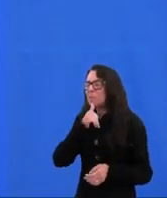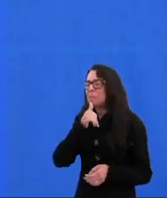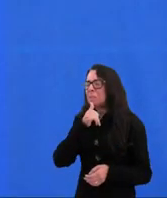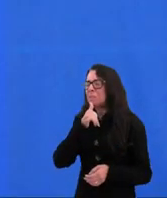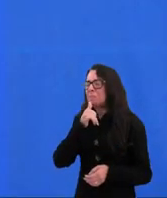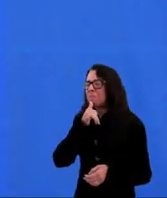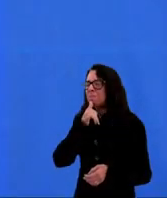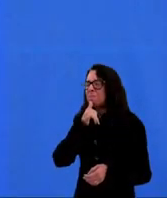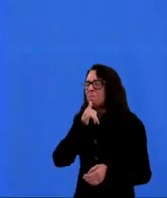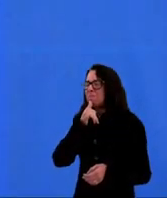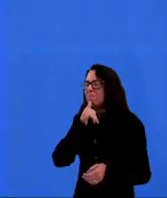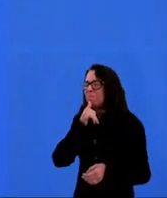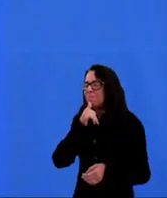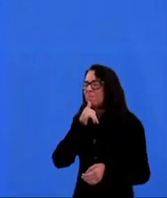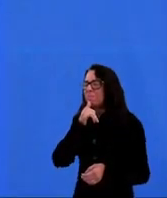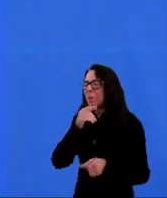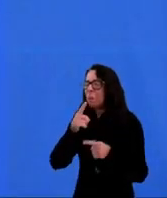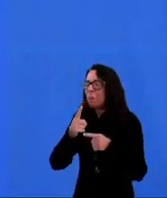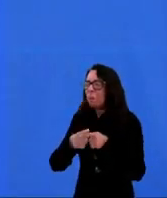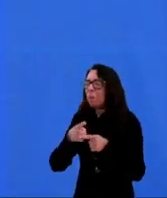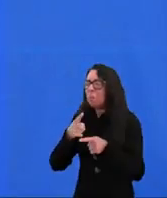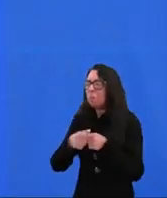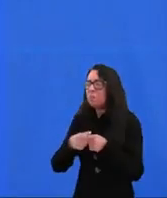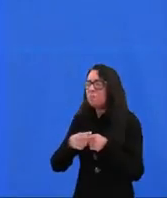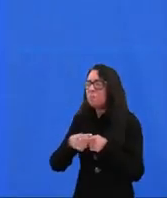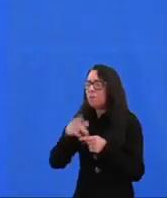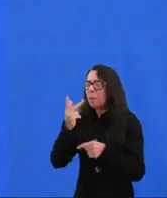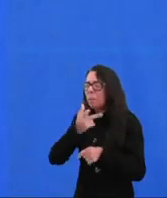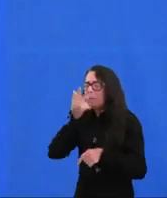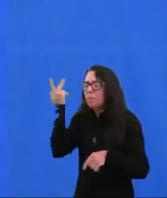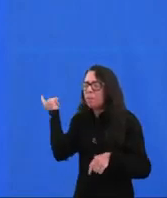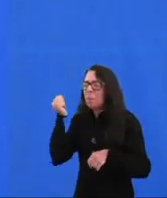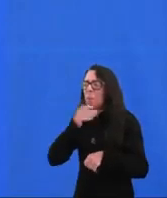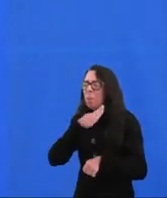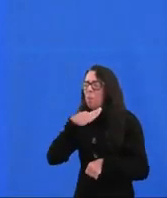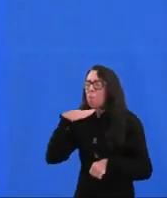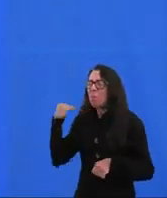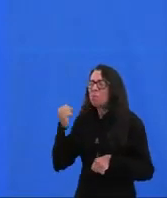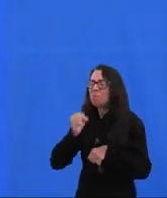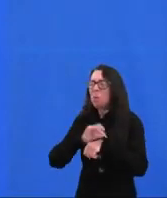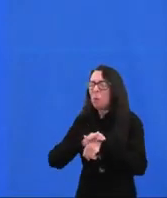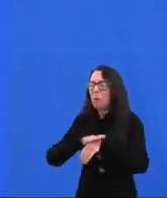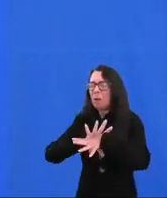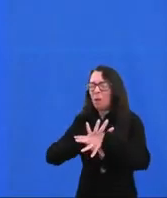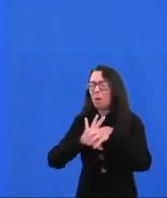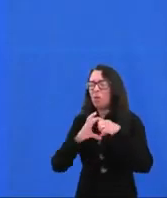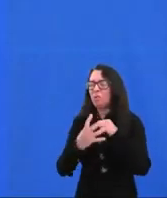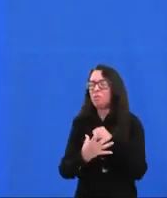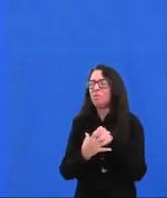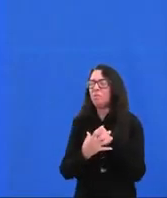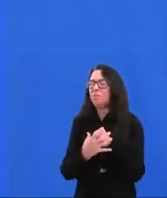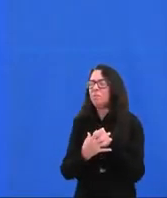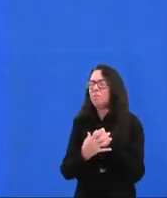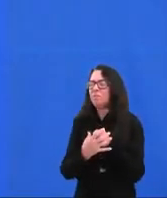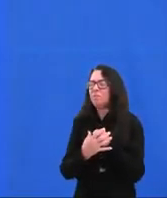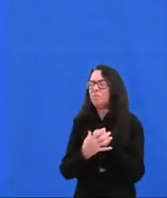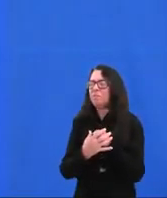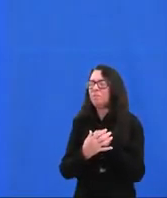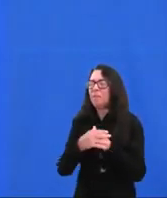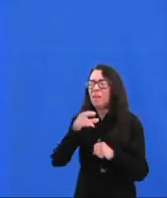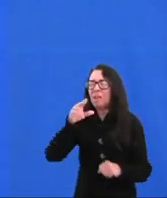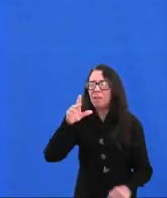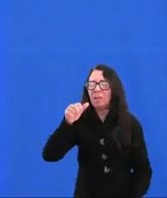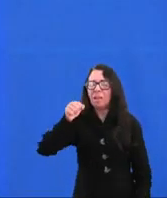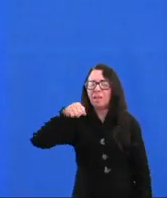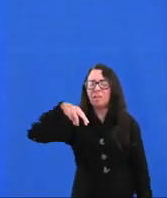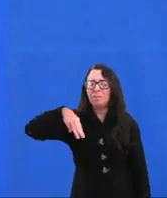o Fabrício, Senhor, e todos os seus familiares. Senhor, enfim, meu Pai, todos que estão lutados nesse momento, a gente